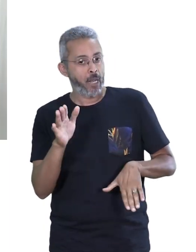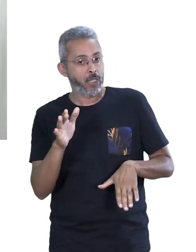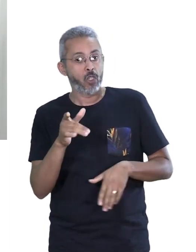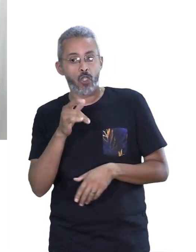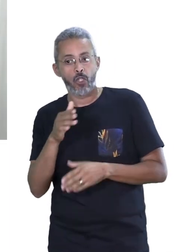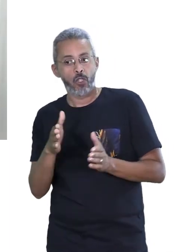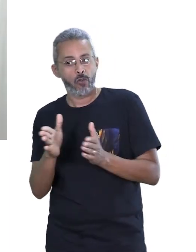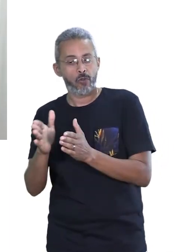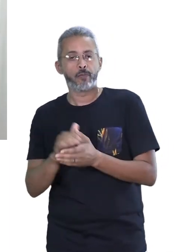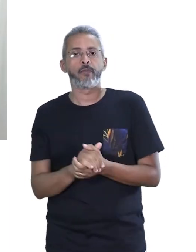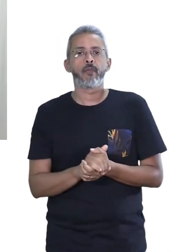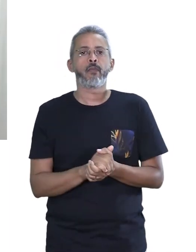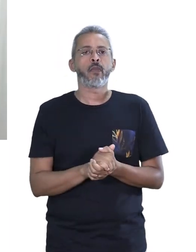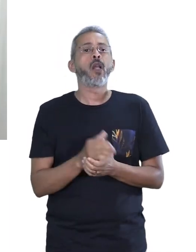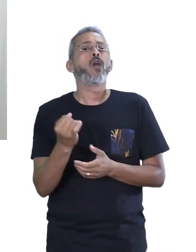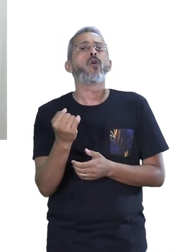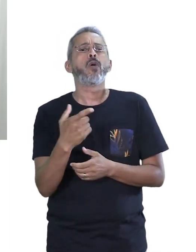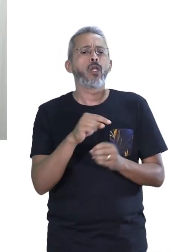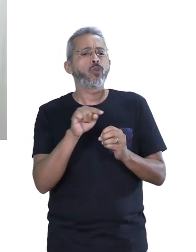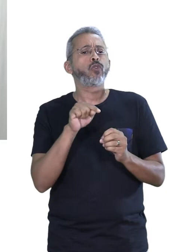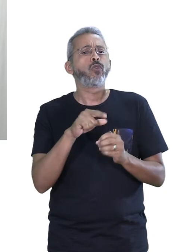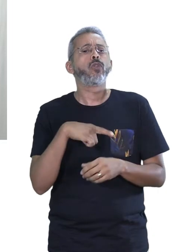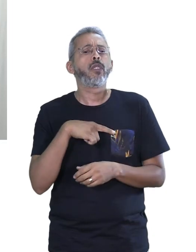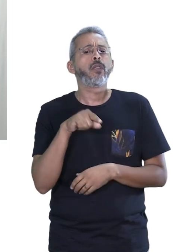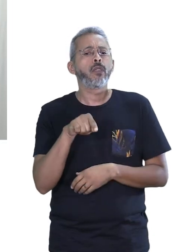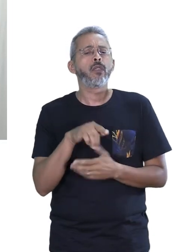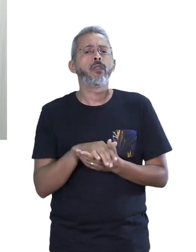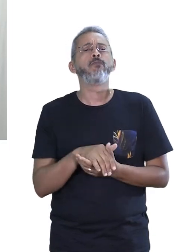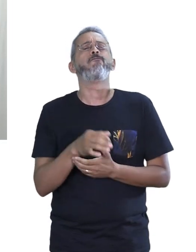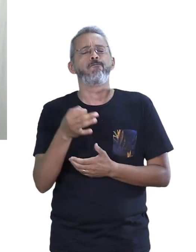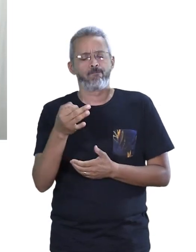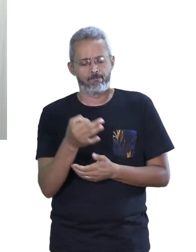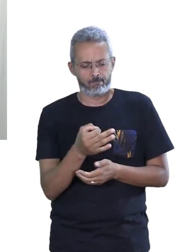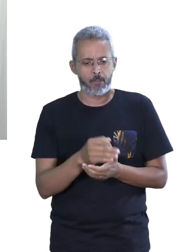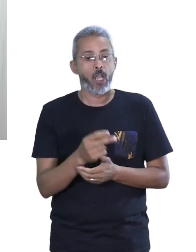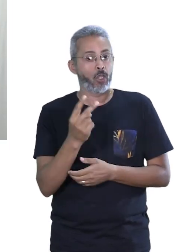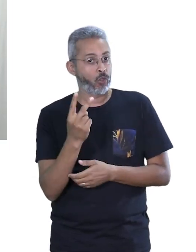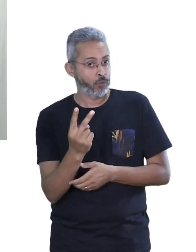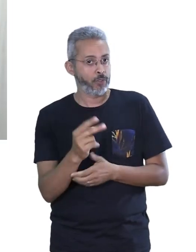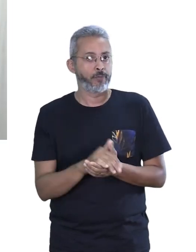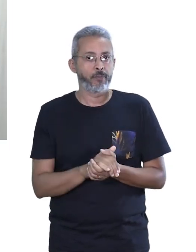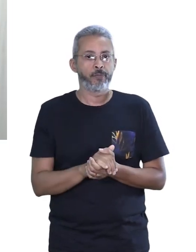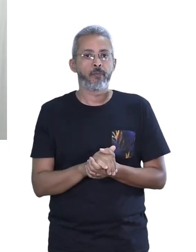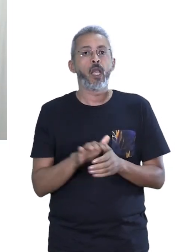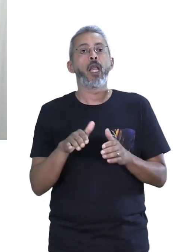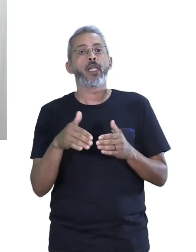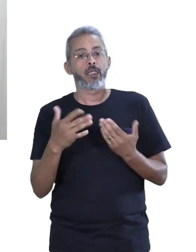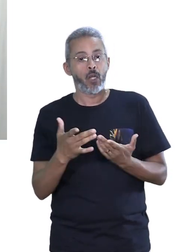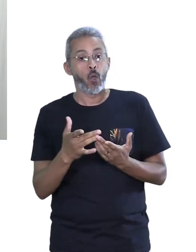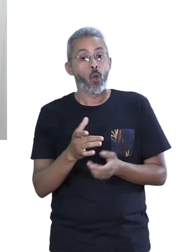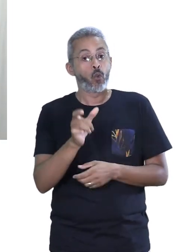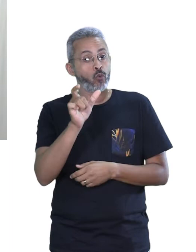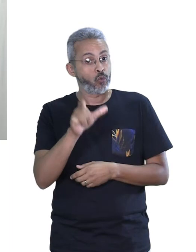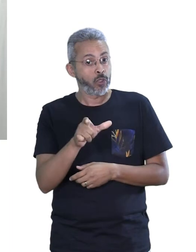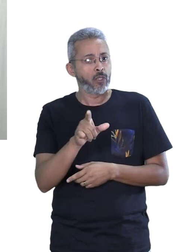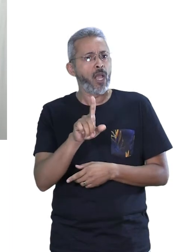Exato, praias e rios. Quantos núcleos há? Isso mesmo, 2. Então,